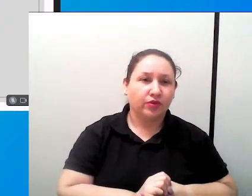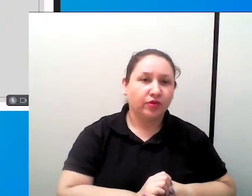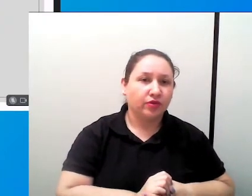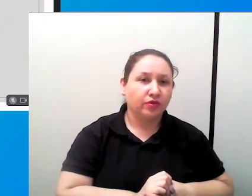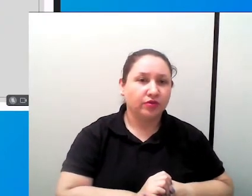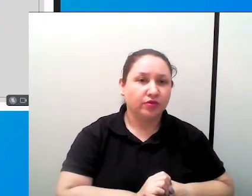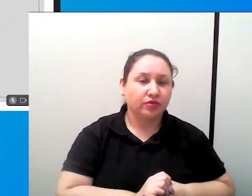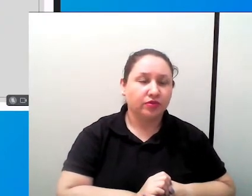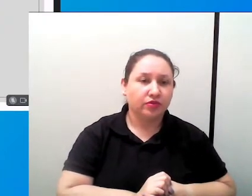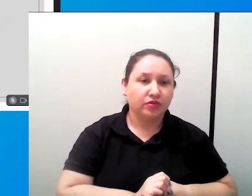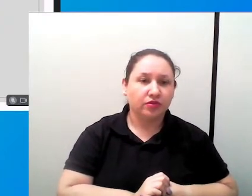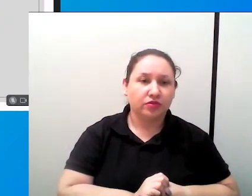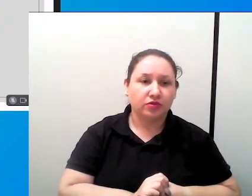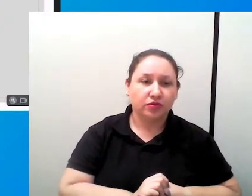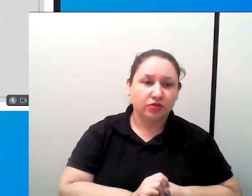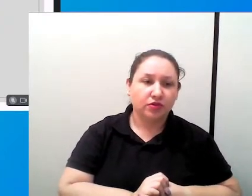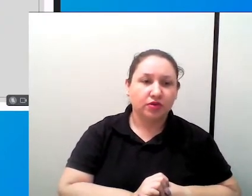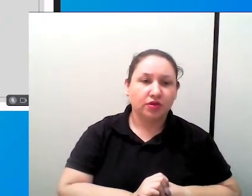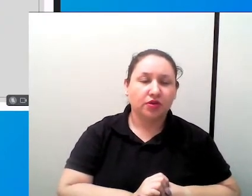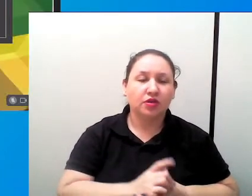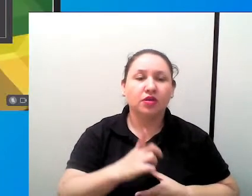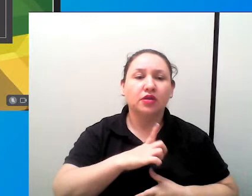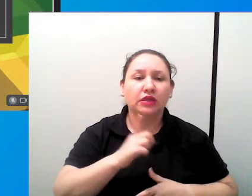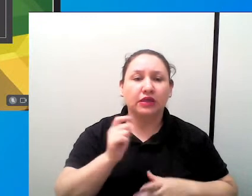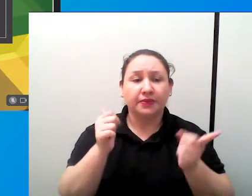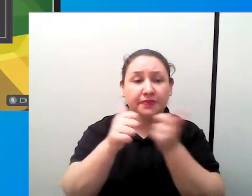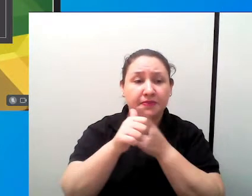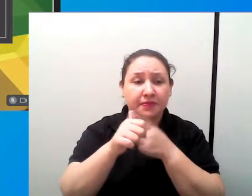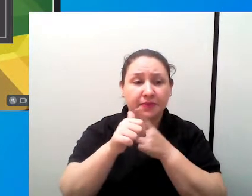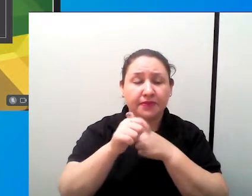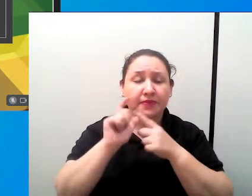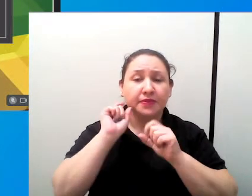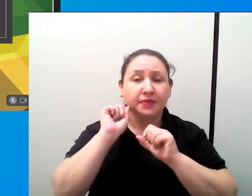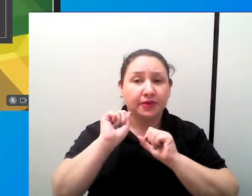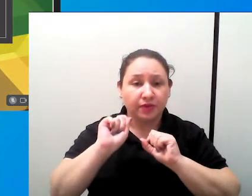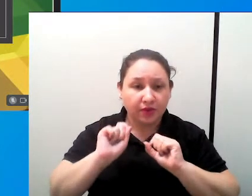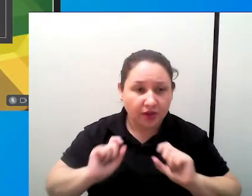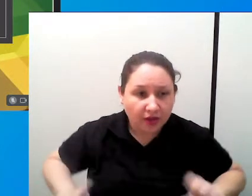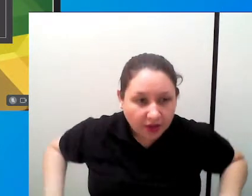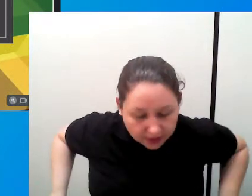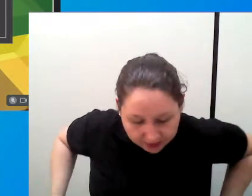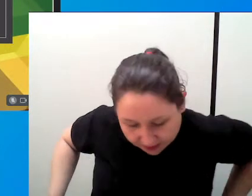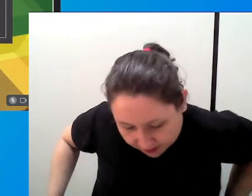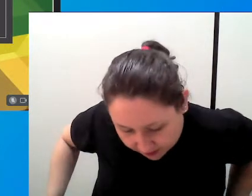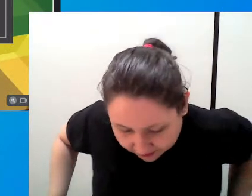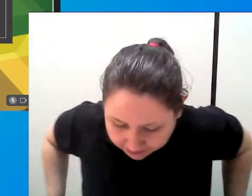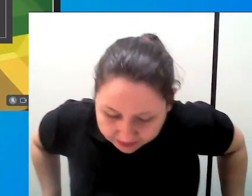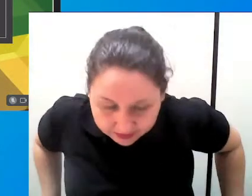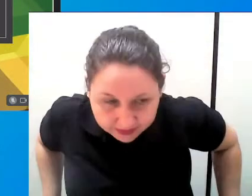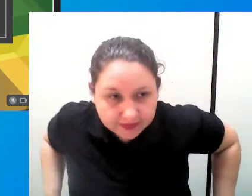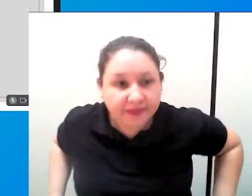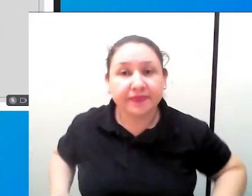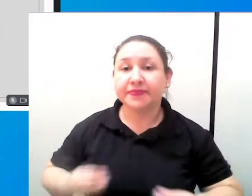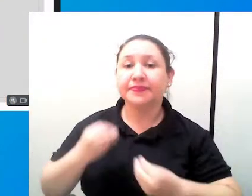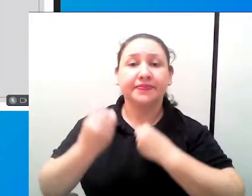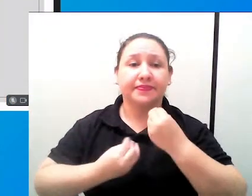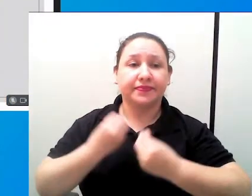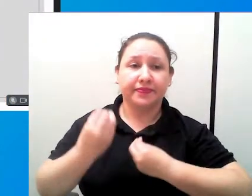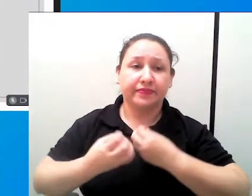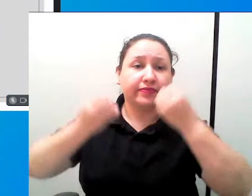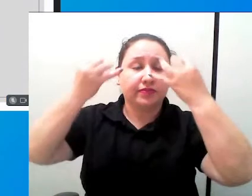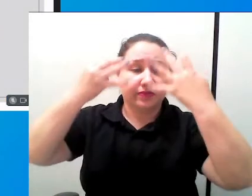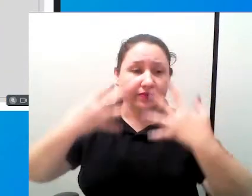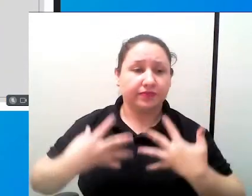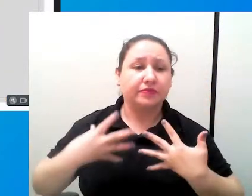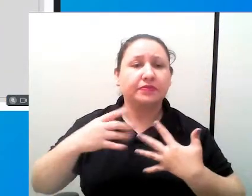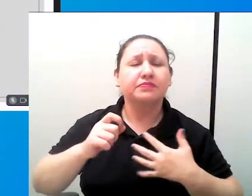Nós temos, né, primeiramente, essa preocupação com relação, né, como ocorre essa curricularização da extensão.